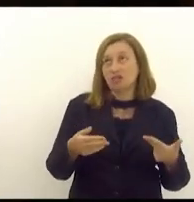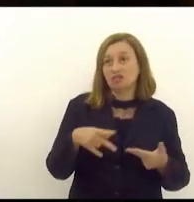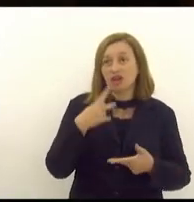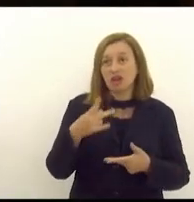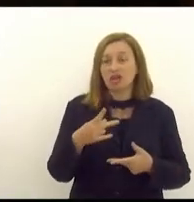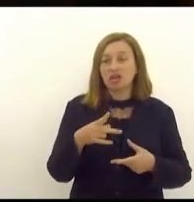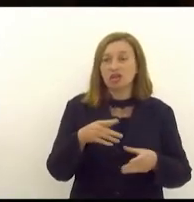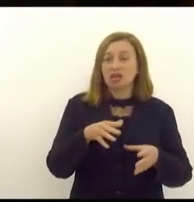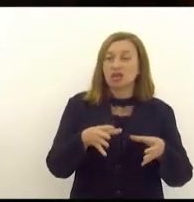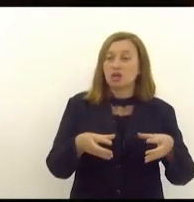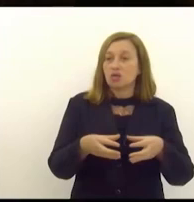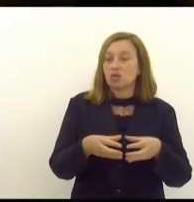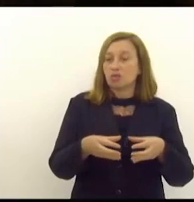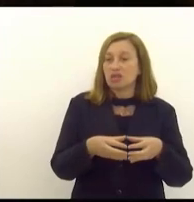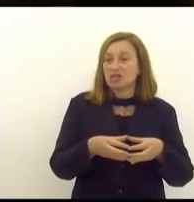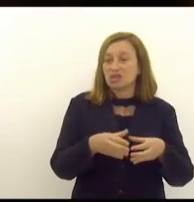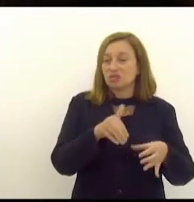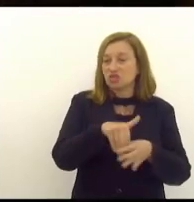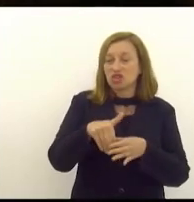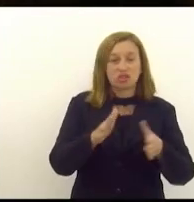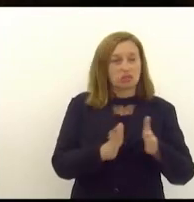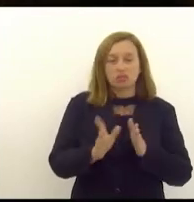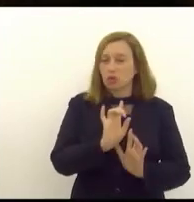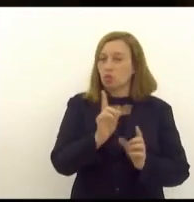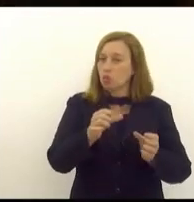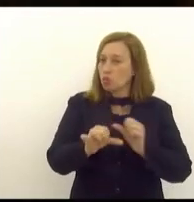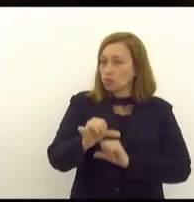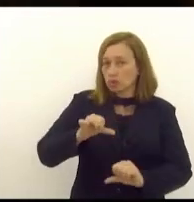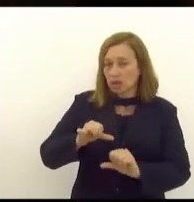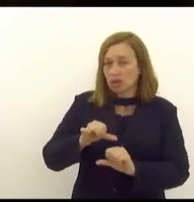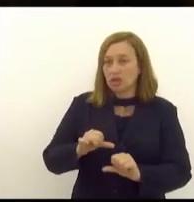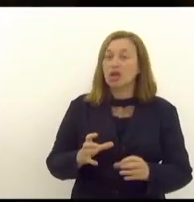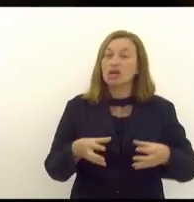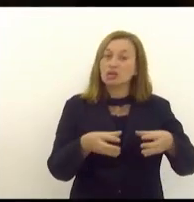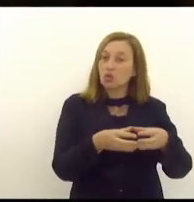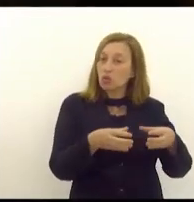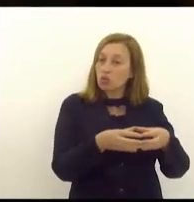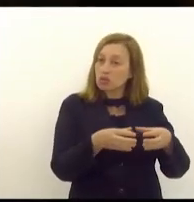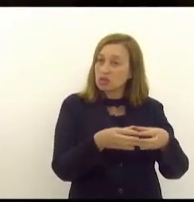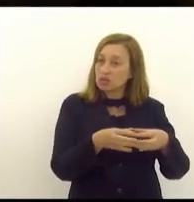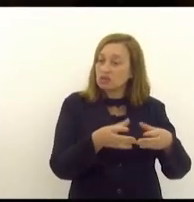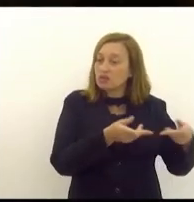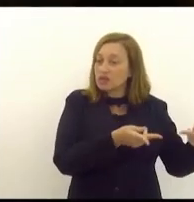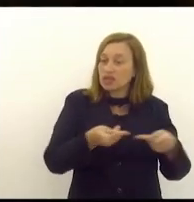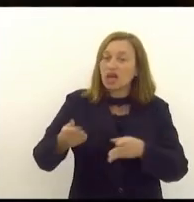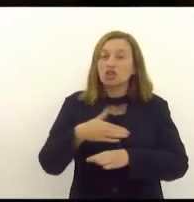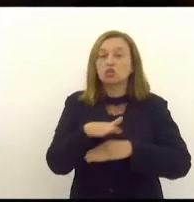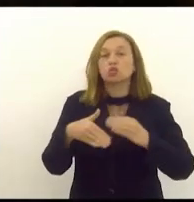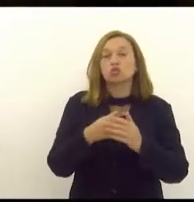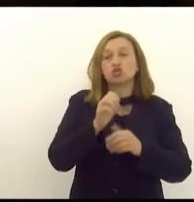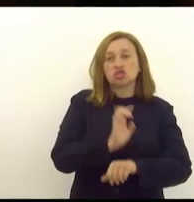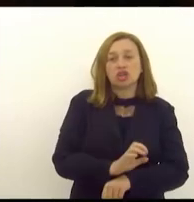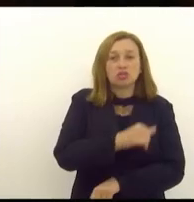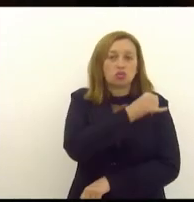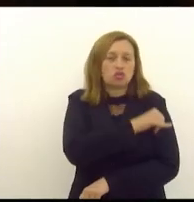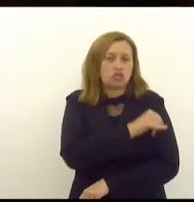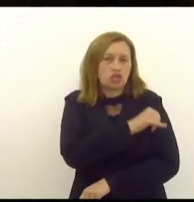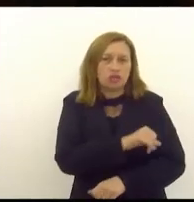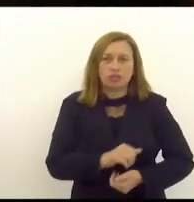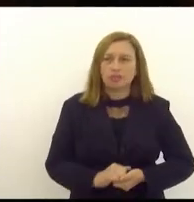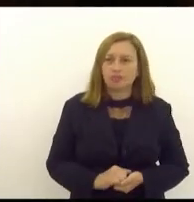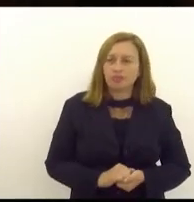comissão eleitoreira muito pelo contrário essa Comissão vai andar por todo estado do Rio de Janeiro inclusive